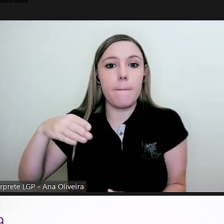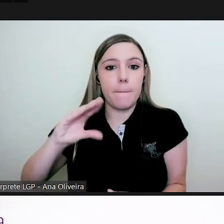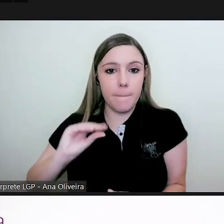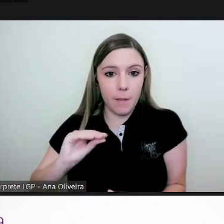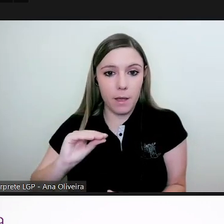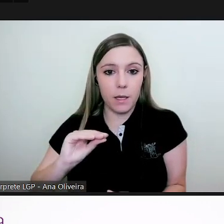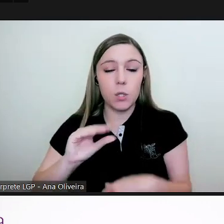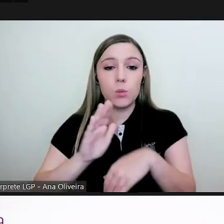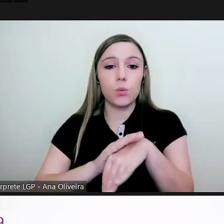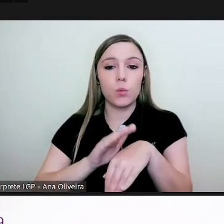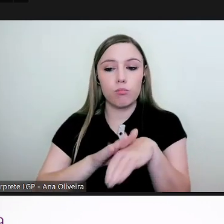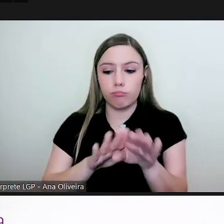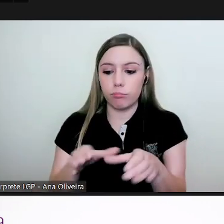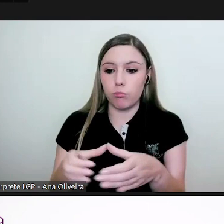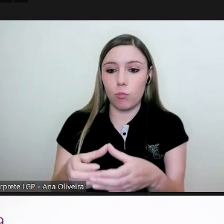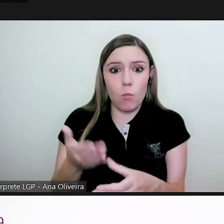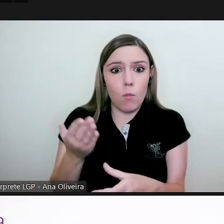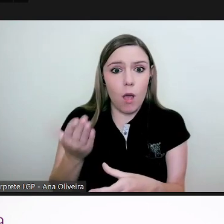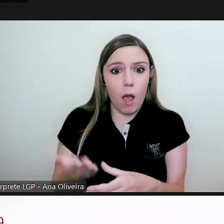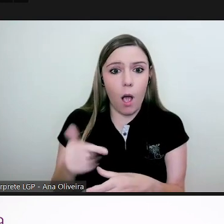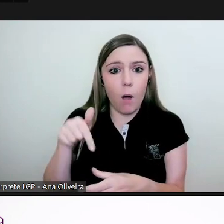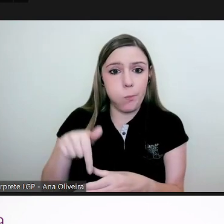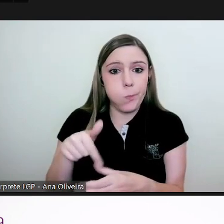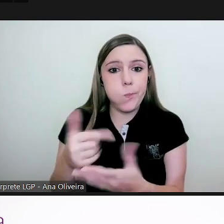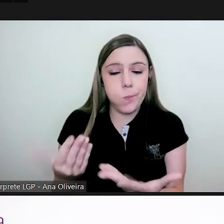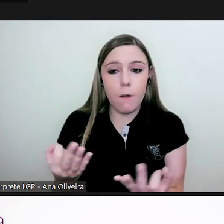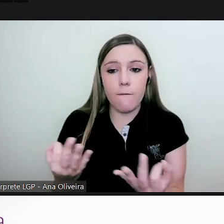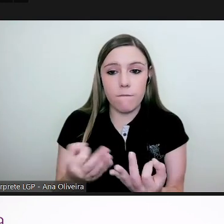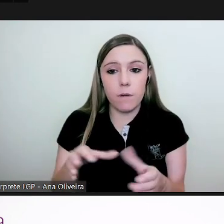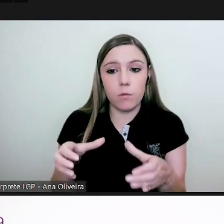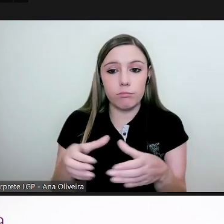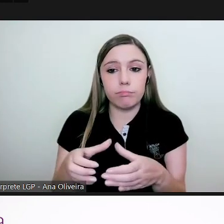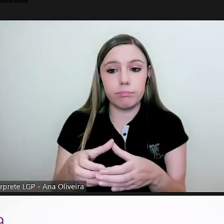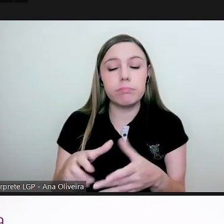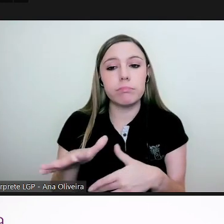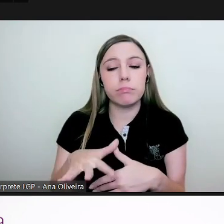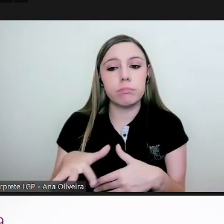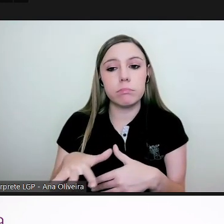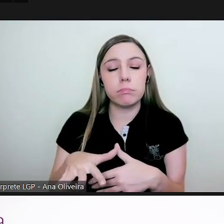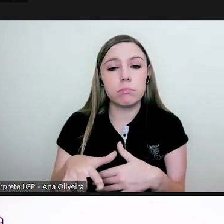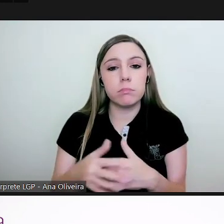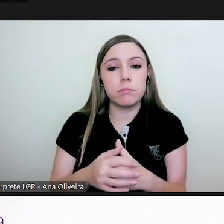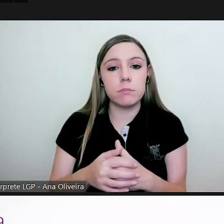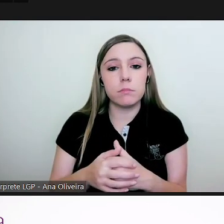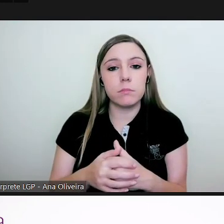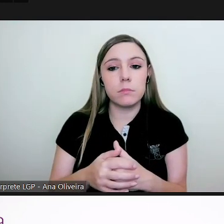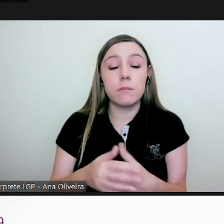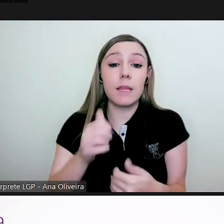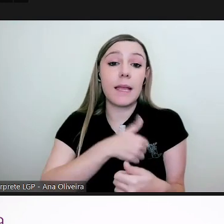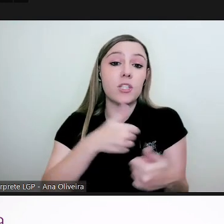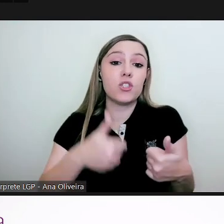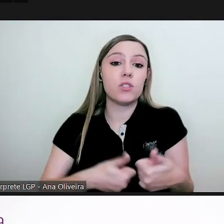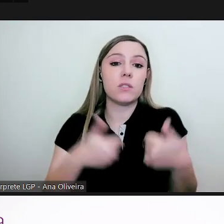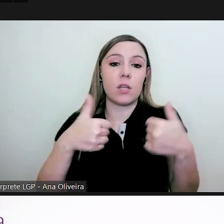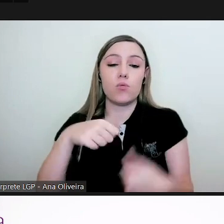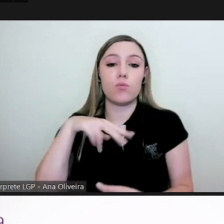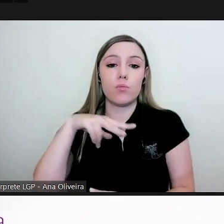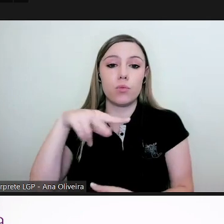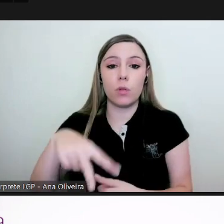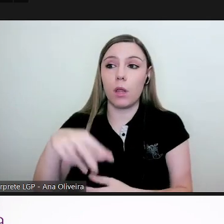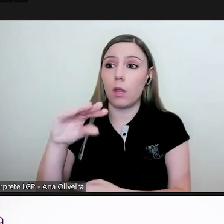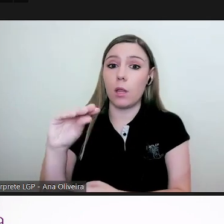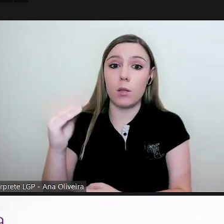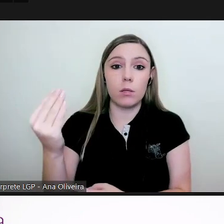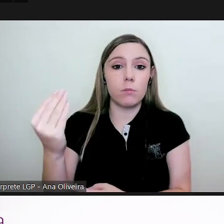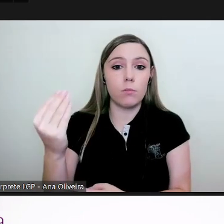por estar em comunidade, isto no tópico das comunidades sustentáveis e inteligentes. Claro está, as cidades portuguesas têm